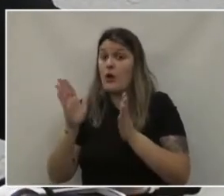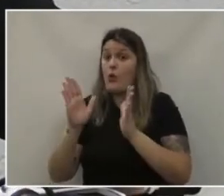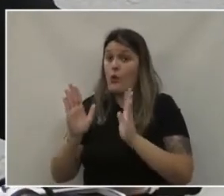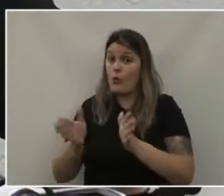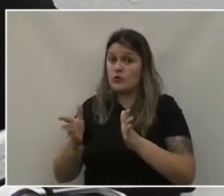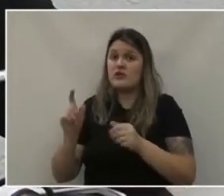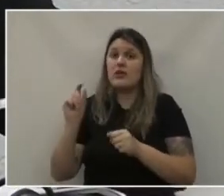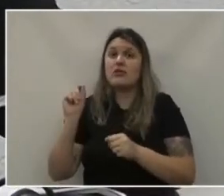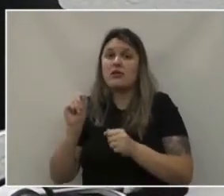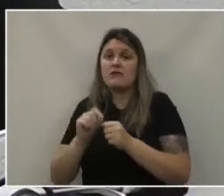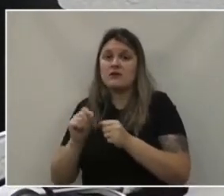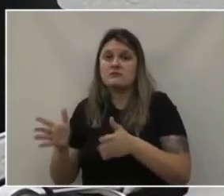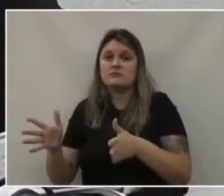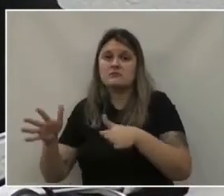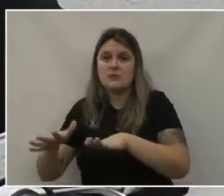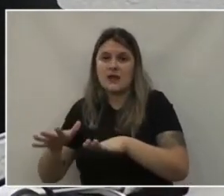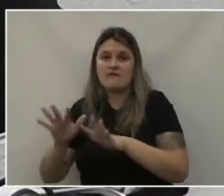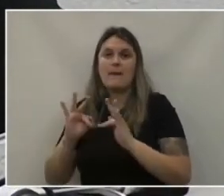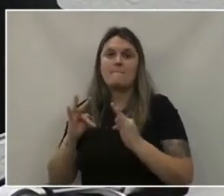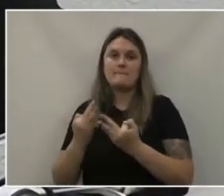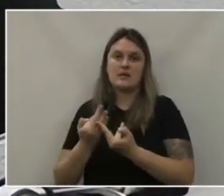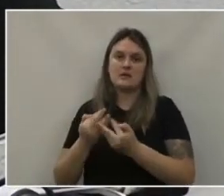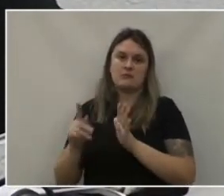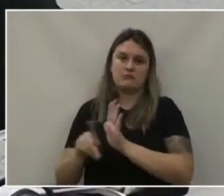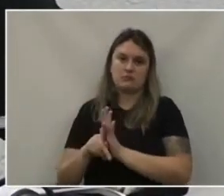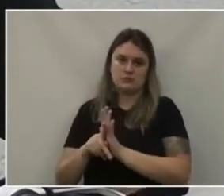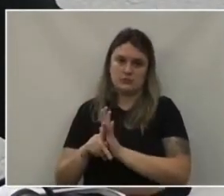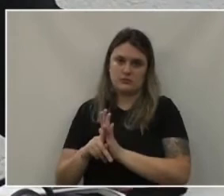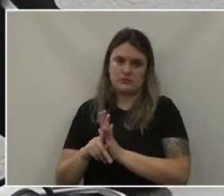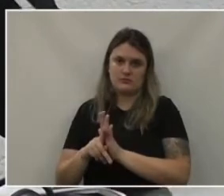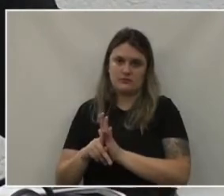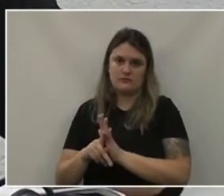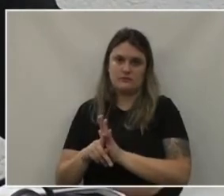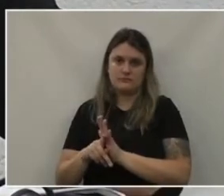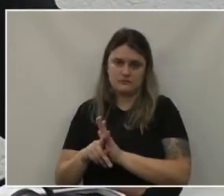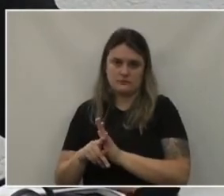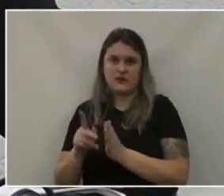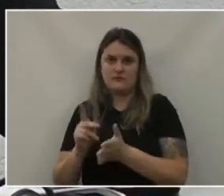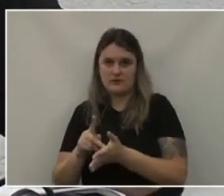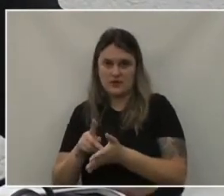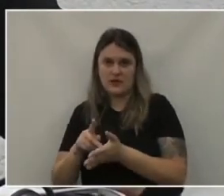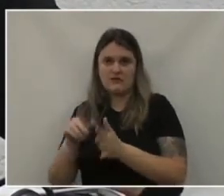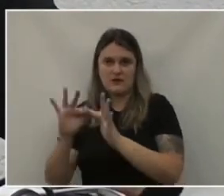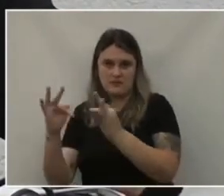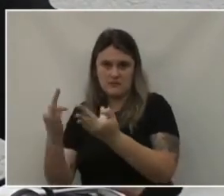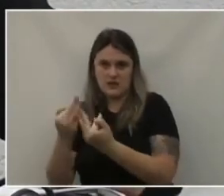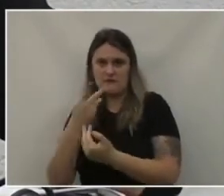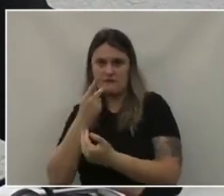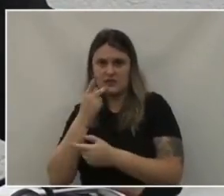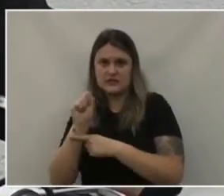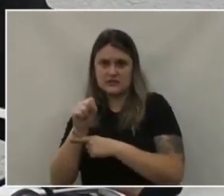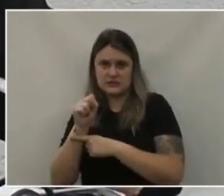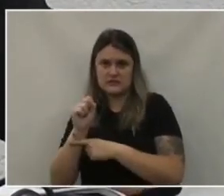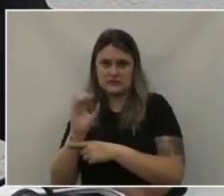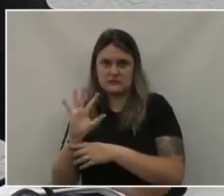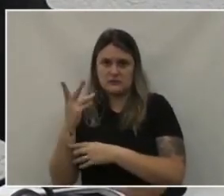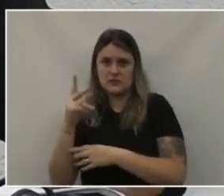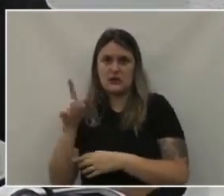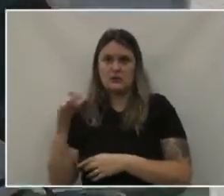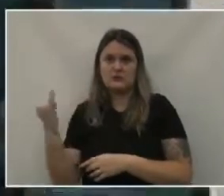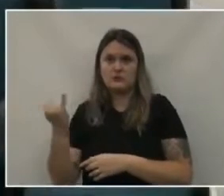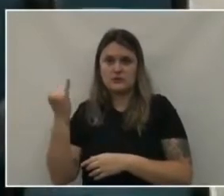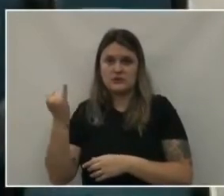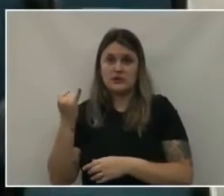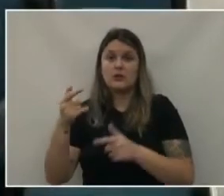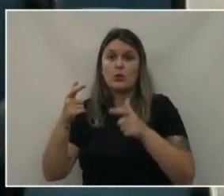essa inclusão são os próprios pais. Não é verdade? Não, balançar a cabeça como é verdade. Então, realmente, a importância de um